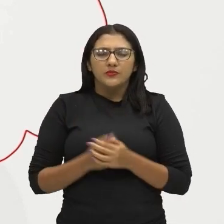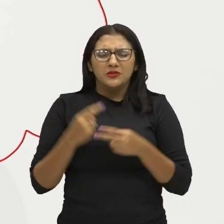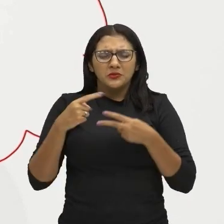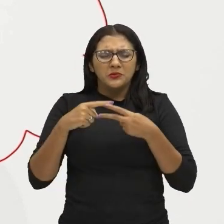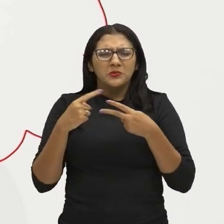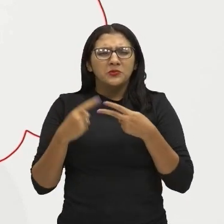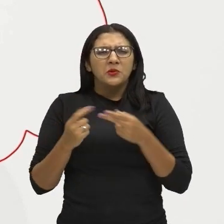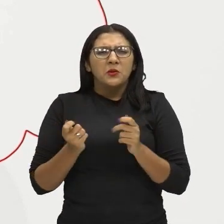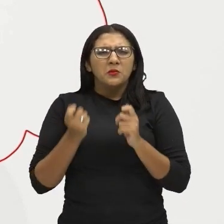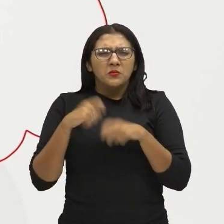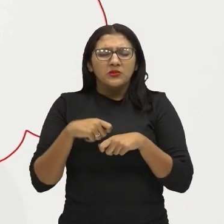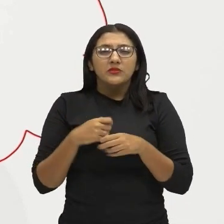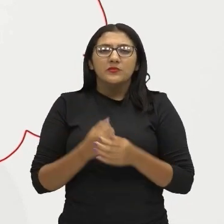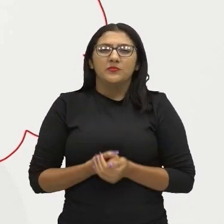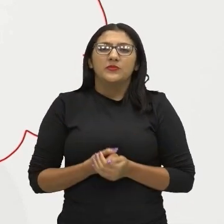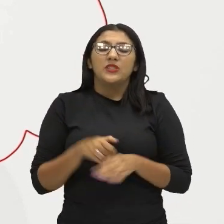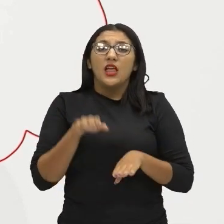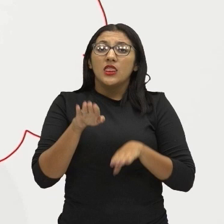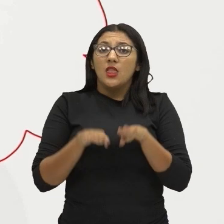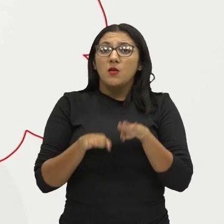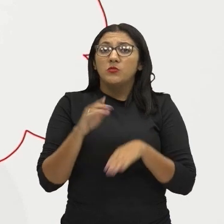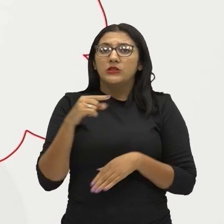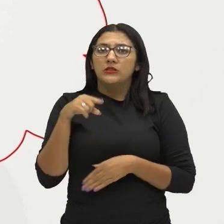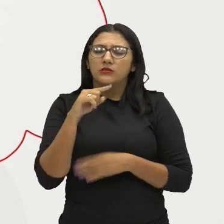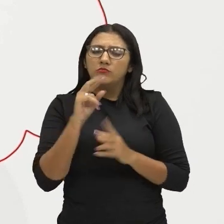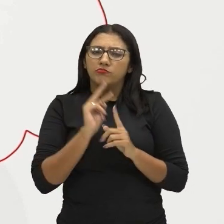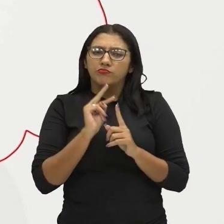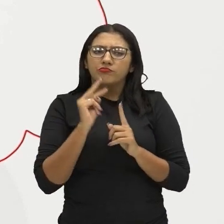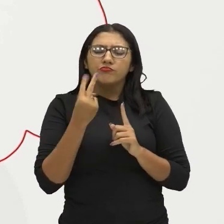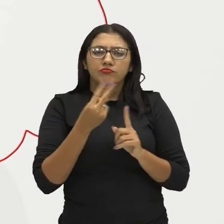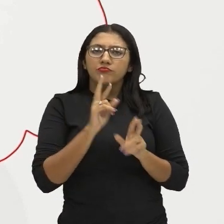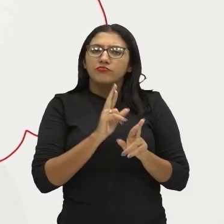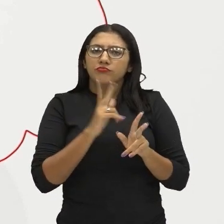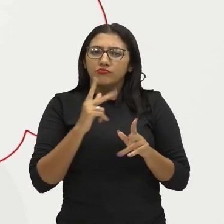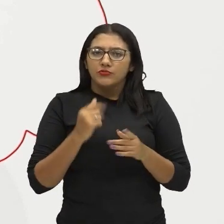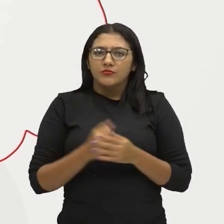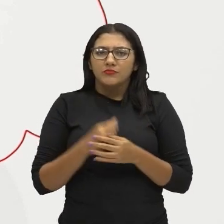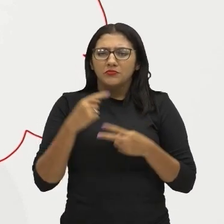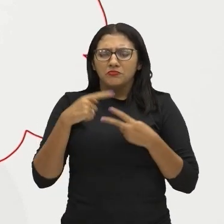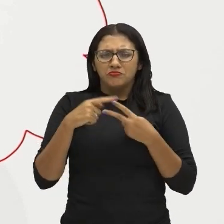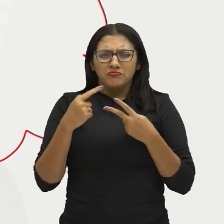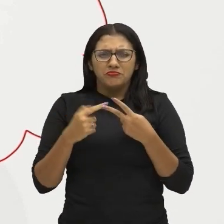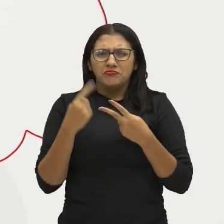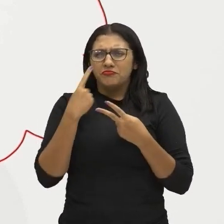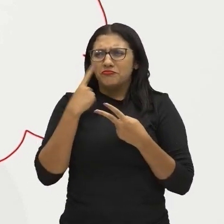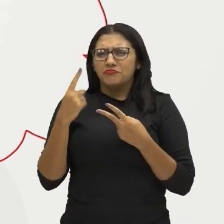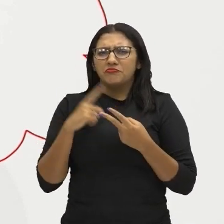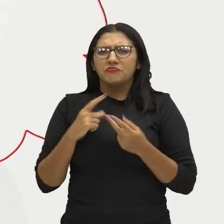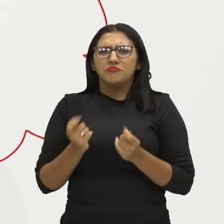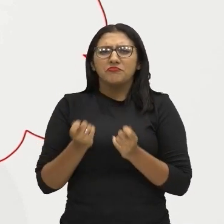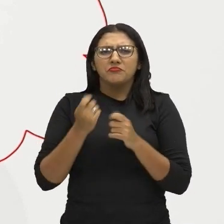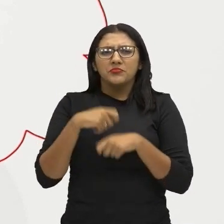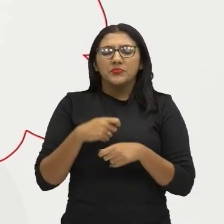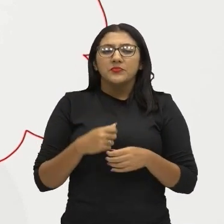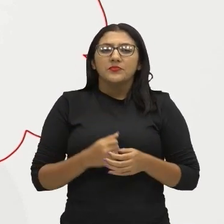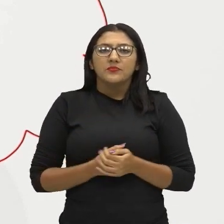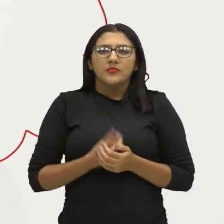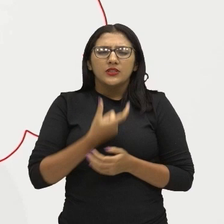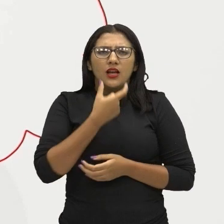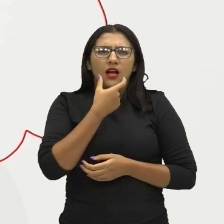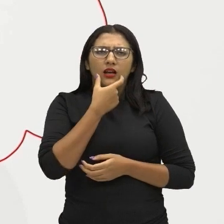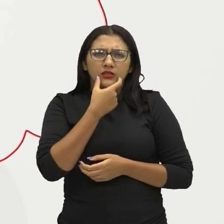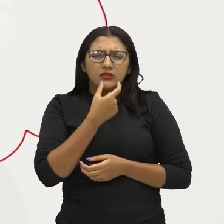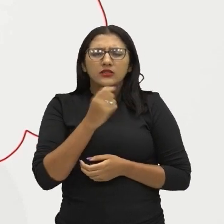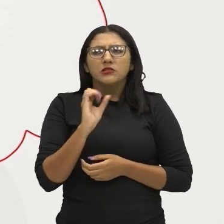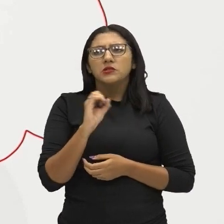que dependendo da tua perspectiva, essas duas coisas aqui, olha lá, ela pode ser um